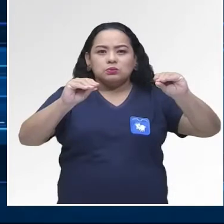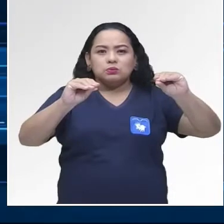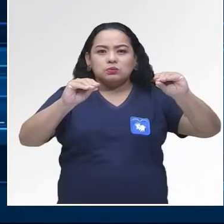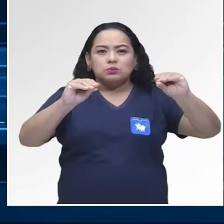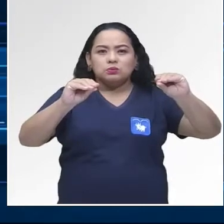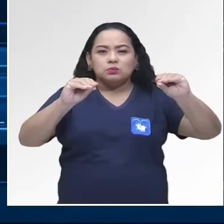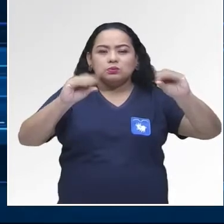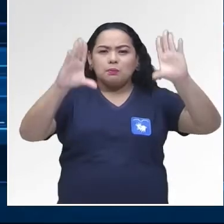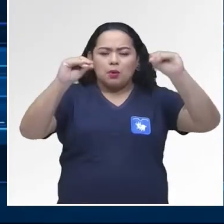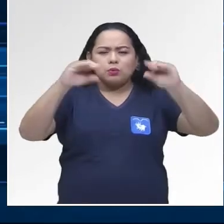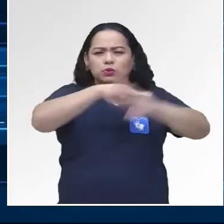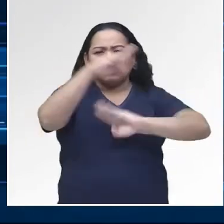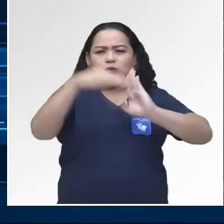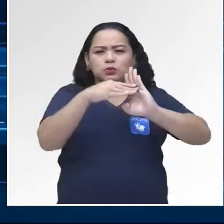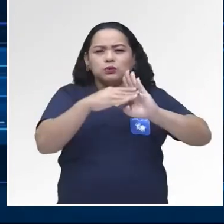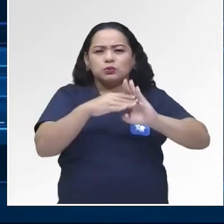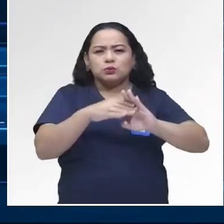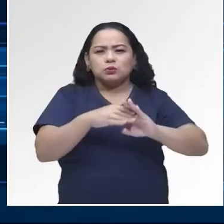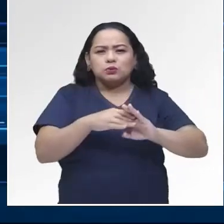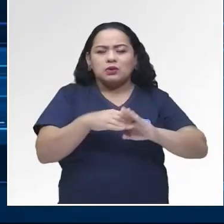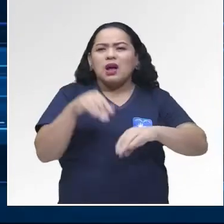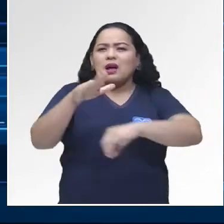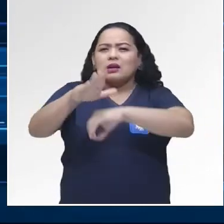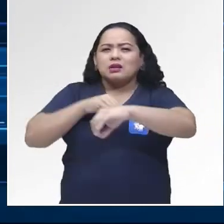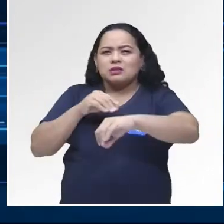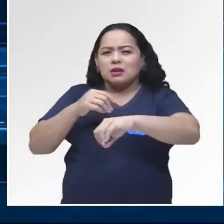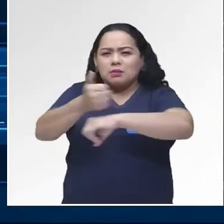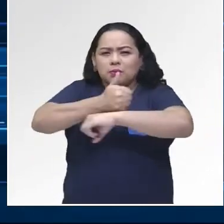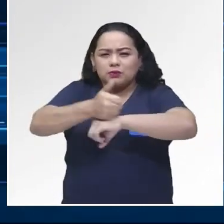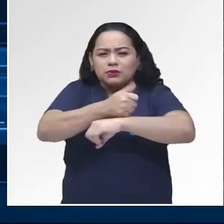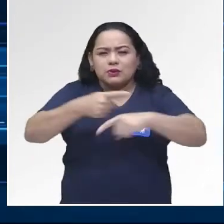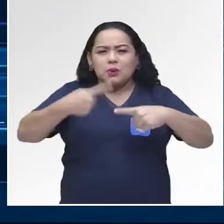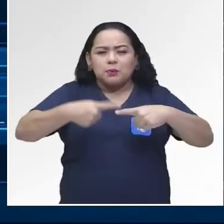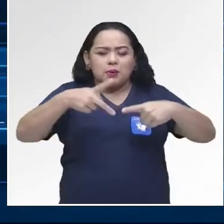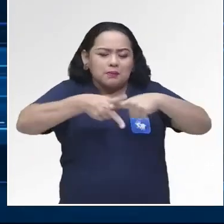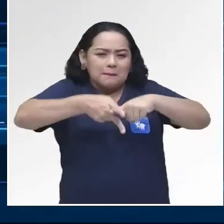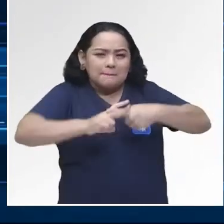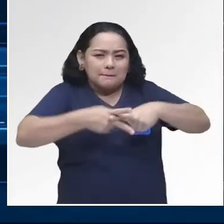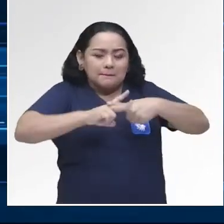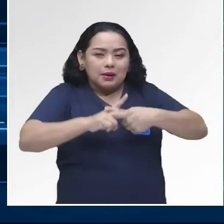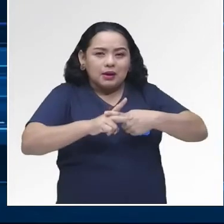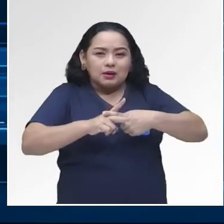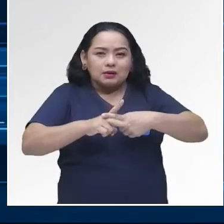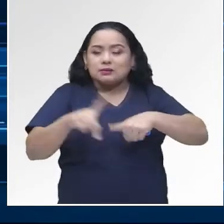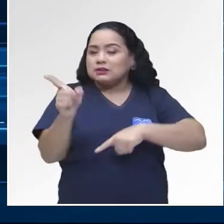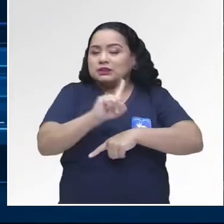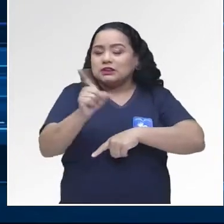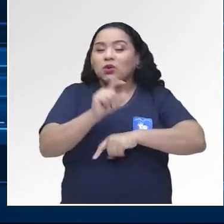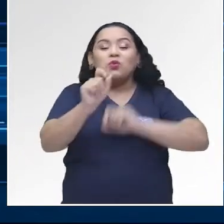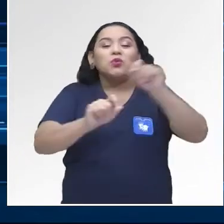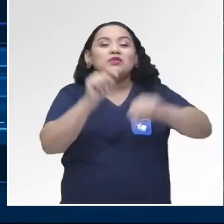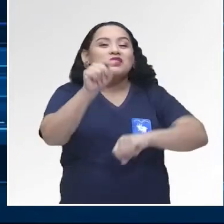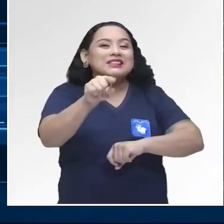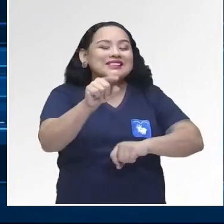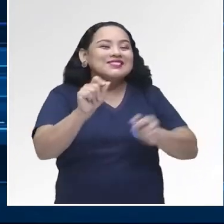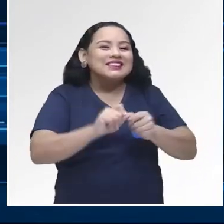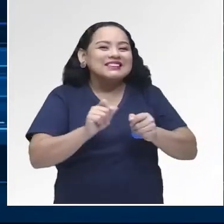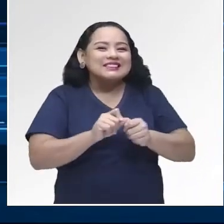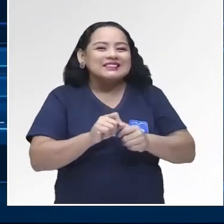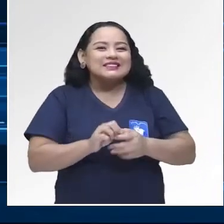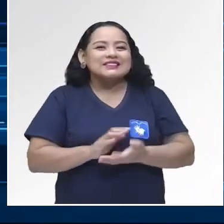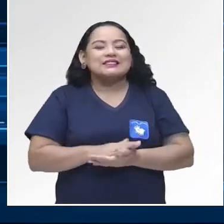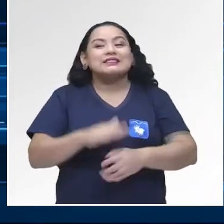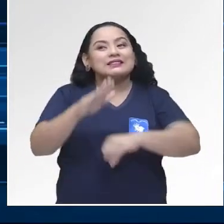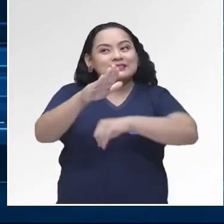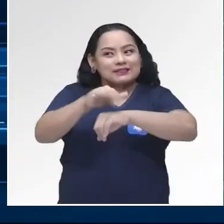tudo, né? Você vai logo chamar o técnico para vir consertar? Não. O que você vai fazer? Vai chamar